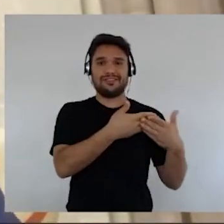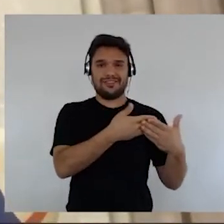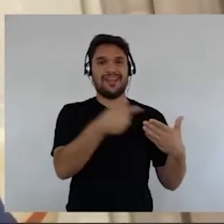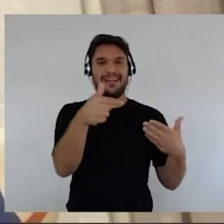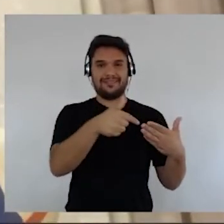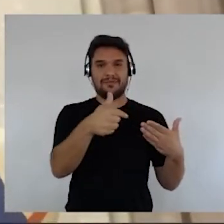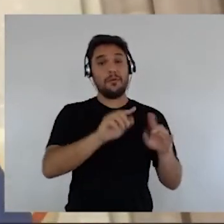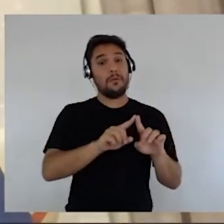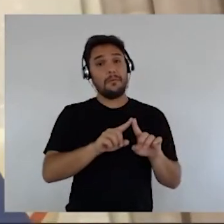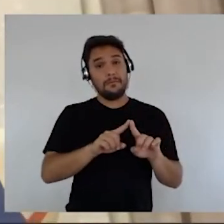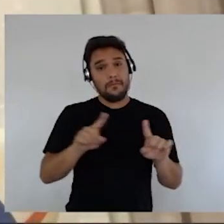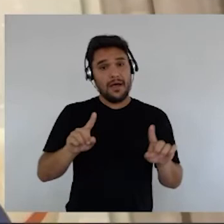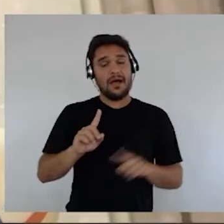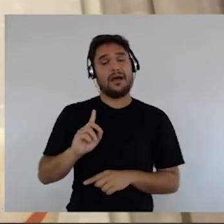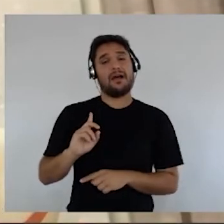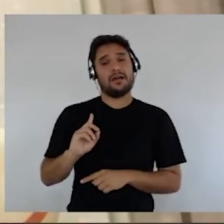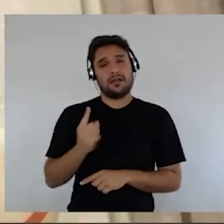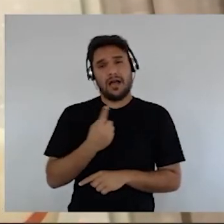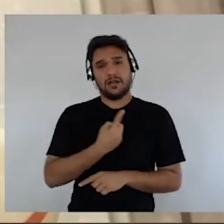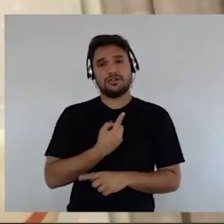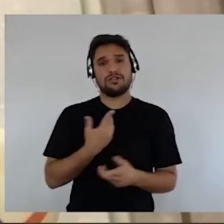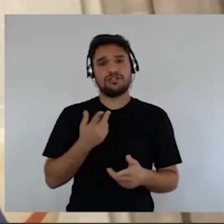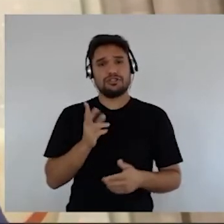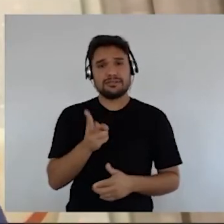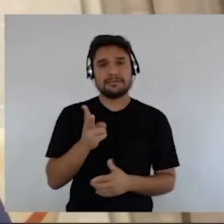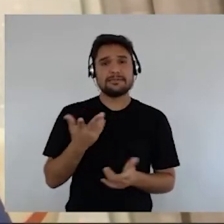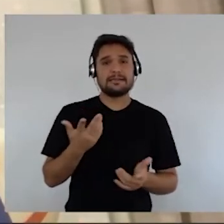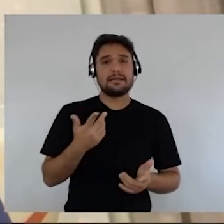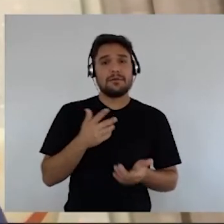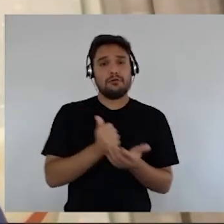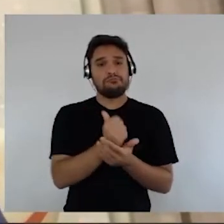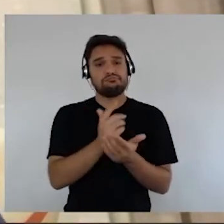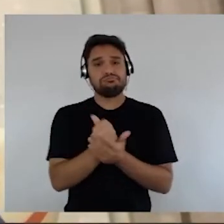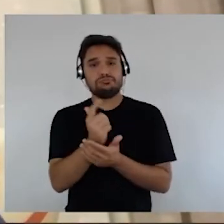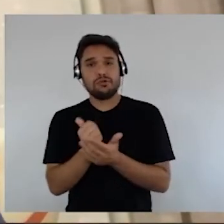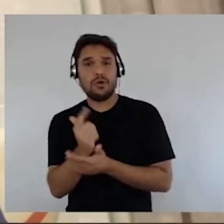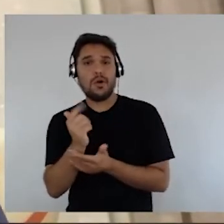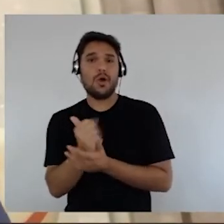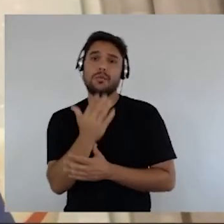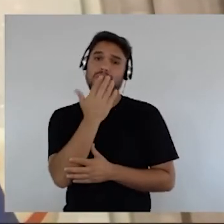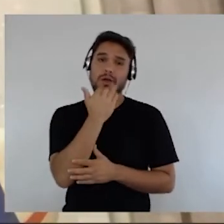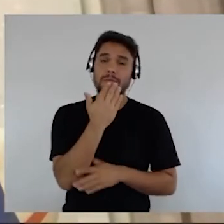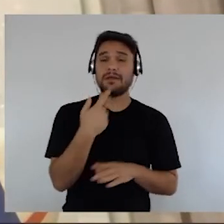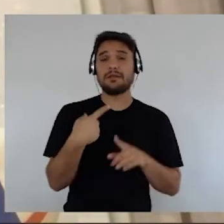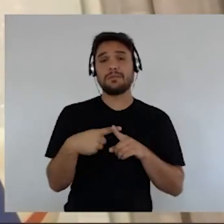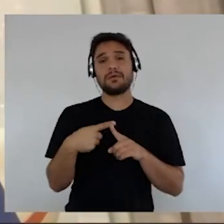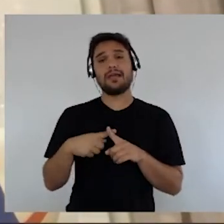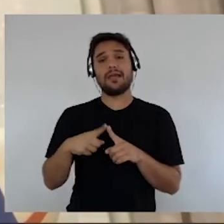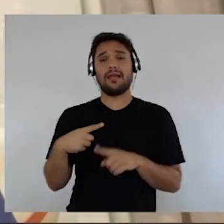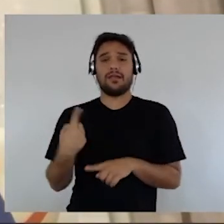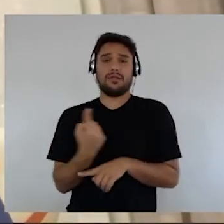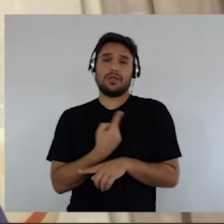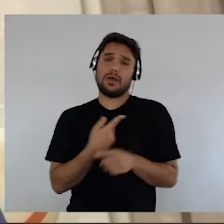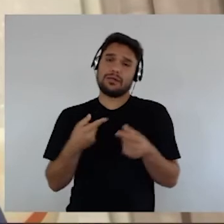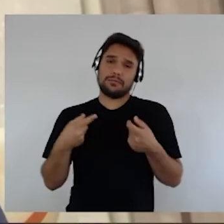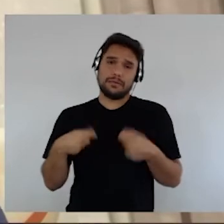fechados, nós somos levados a consumi-los, né? Necessitamos desses alimentos. Então, o agronegócio está